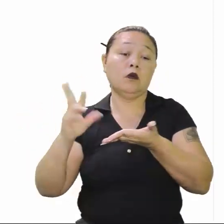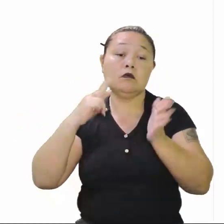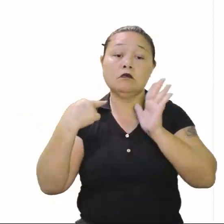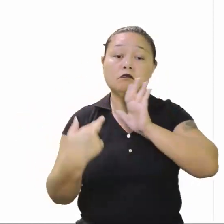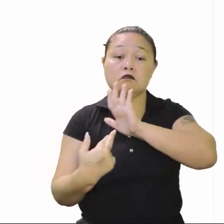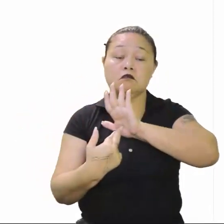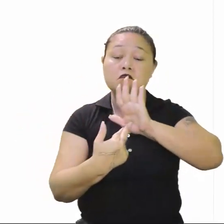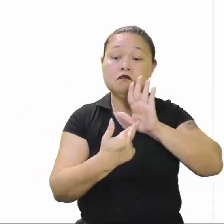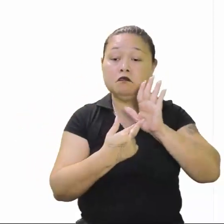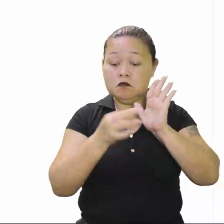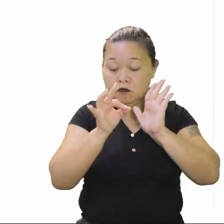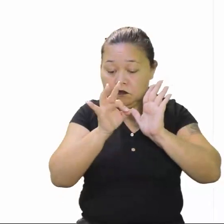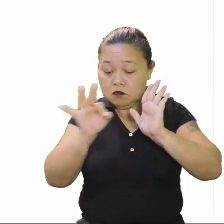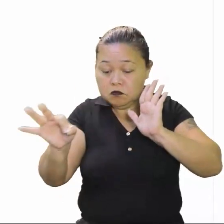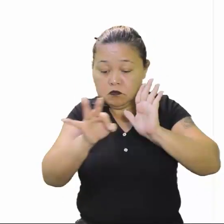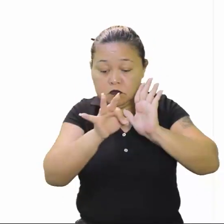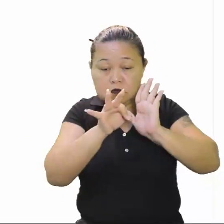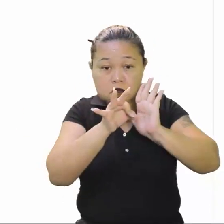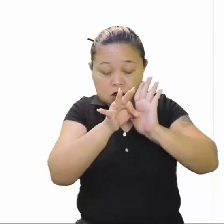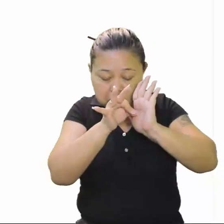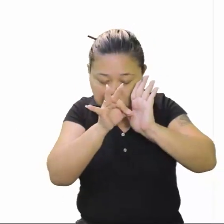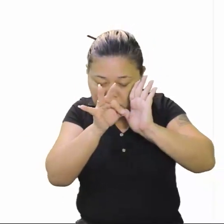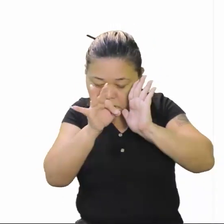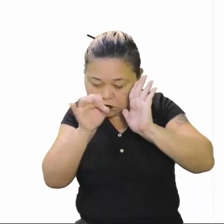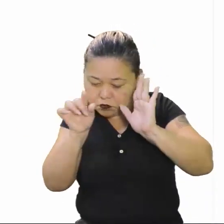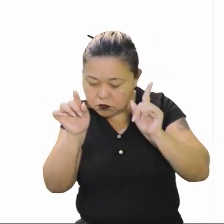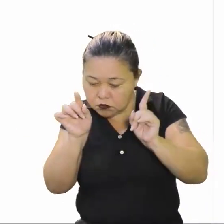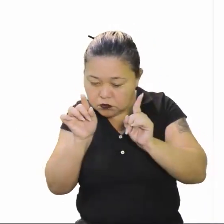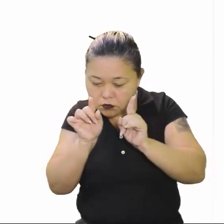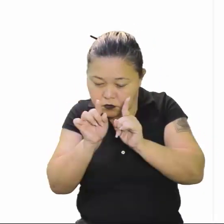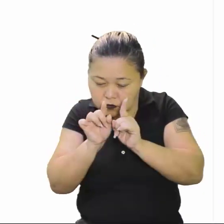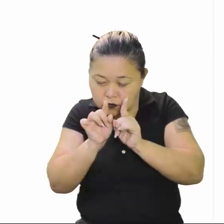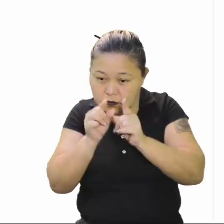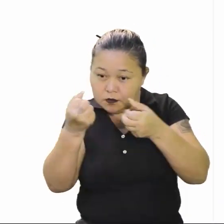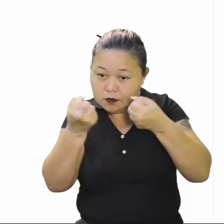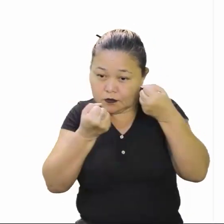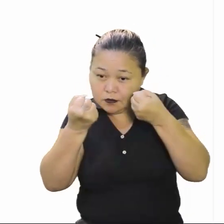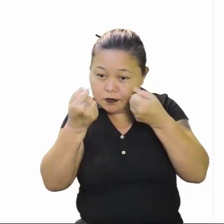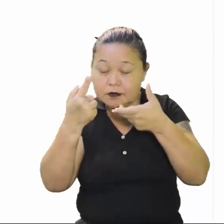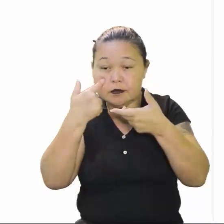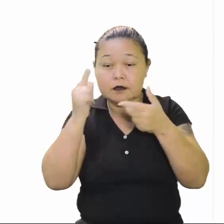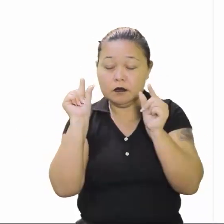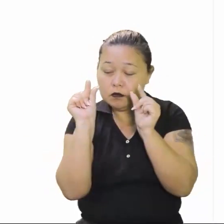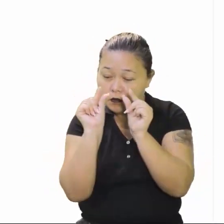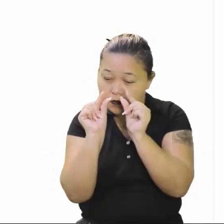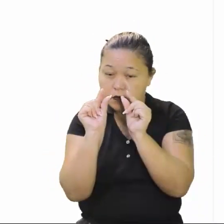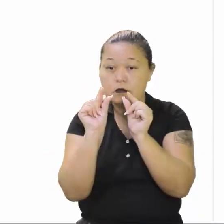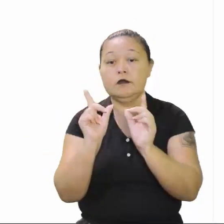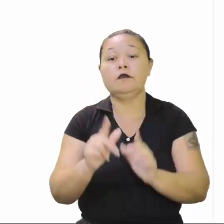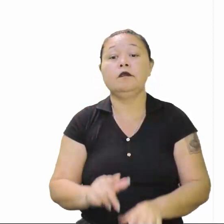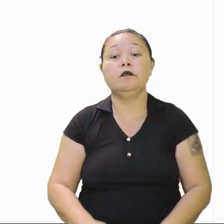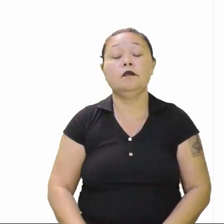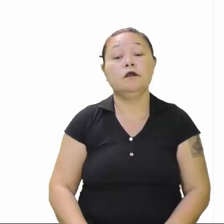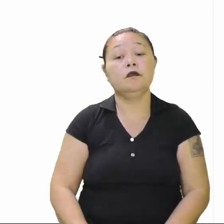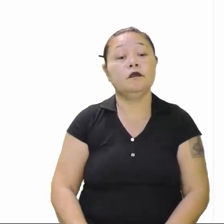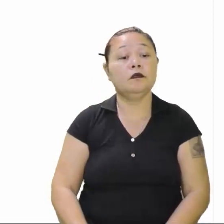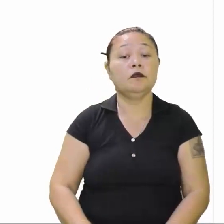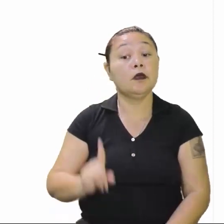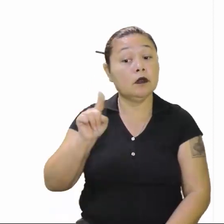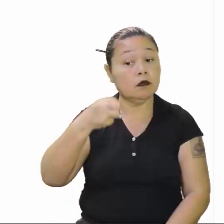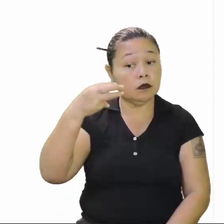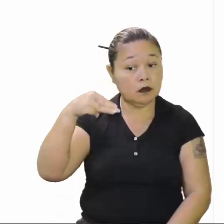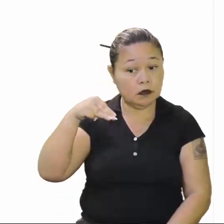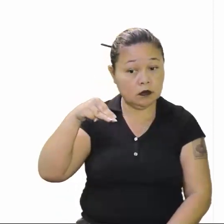a representação do comprimento dessa miniatura, tá bom? Então, vocês